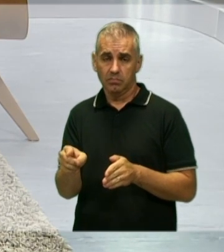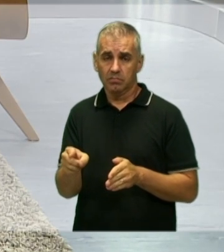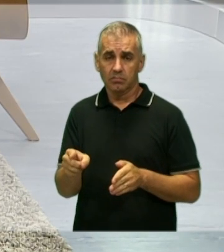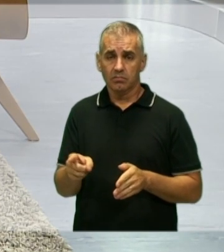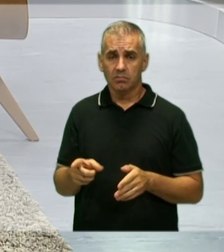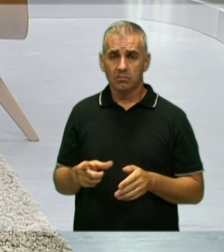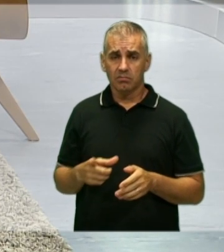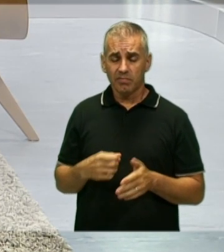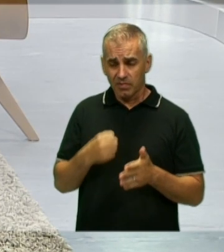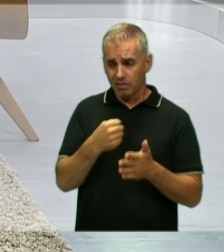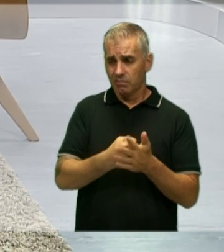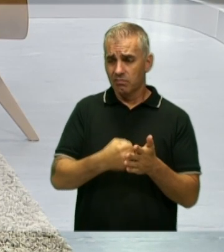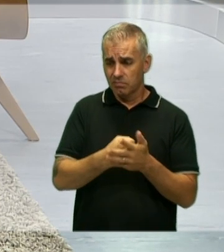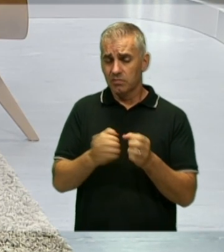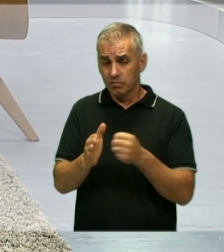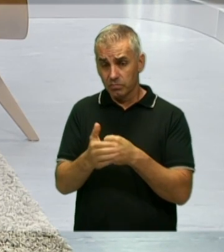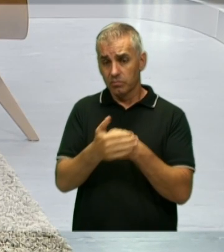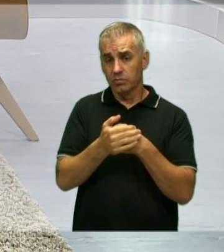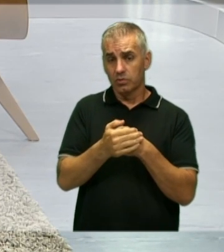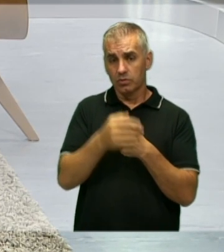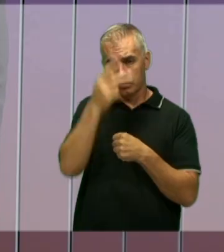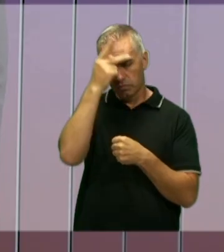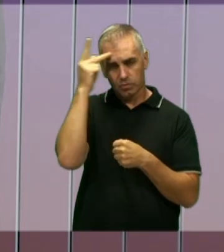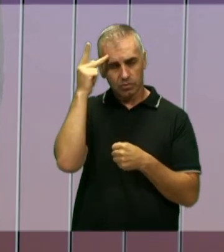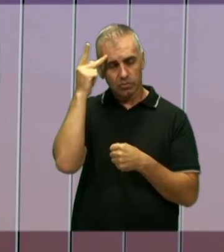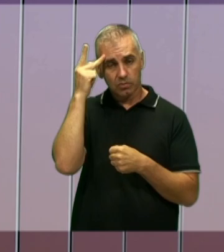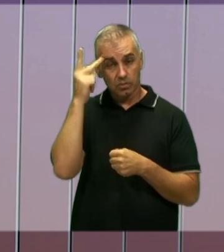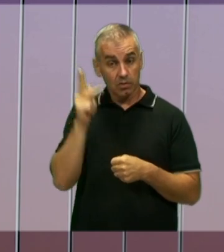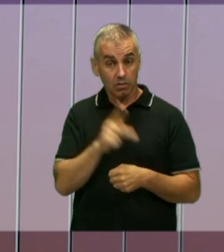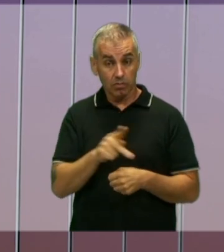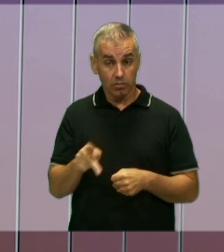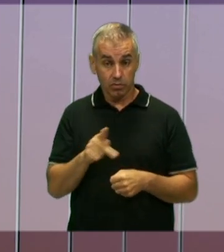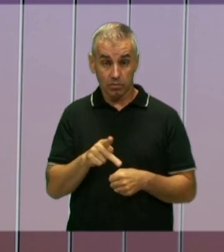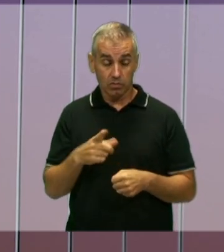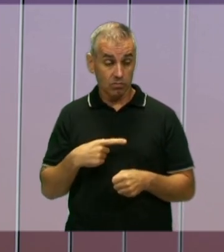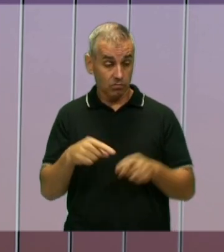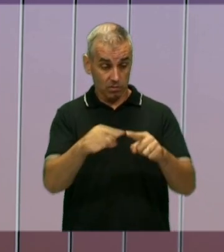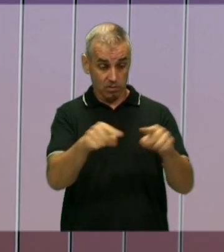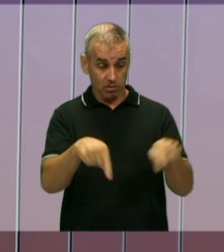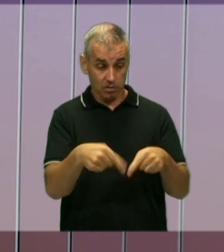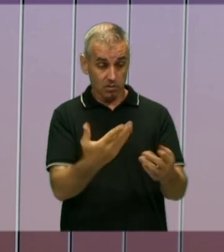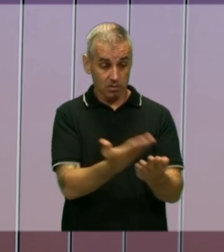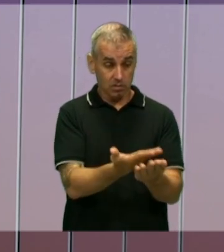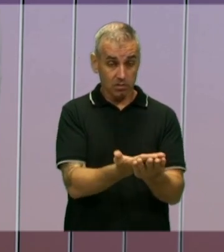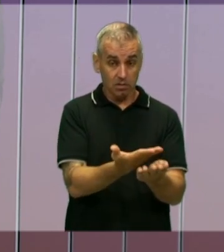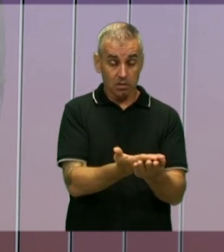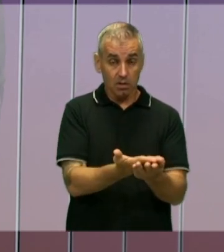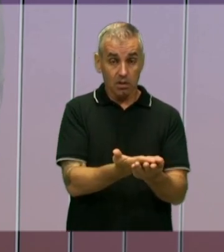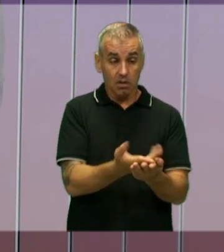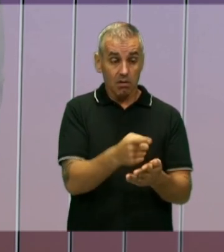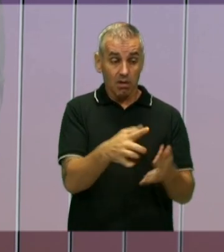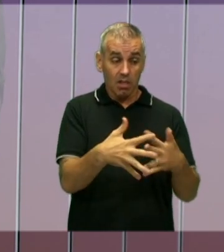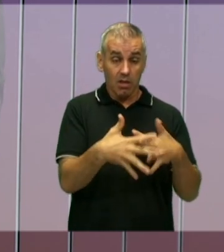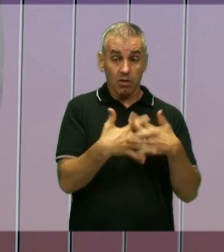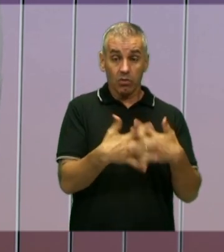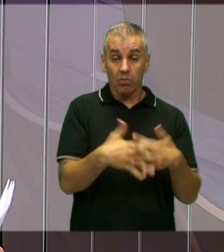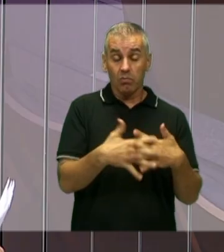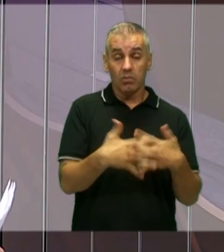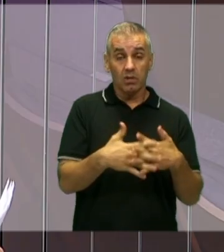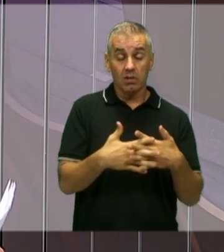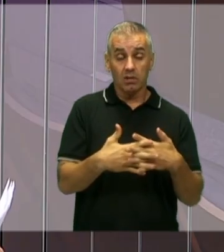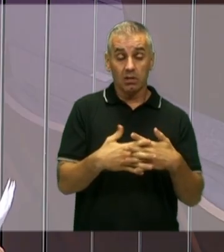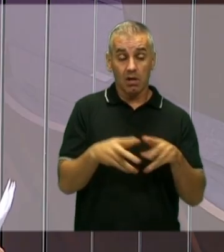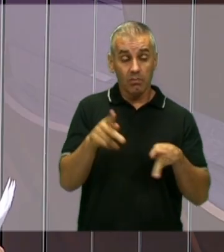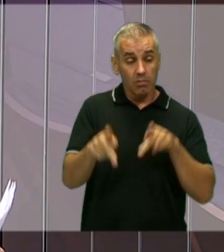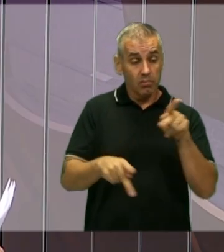sou obrigado a proteger esse pessoal. Por quê? Porque se o professor não estiver na sala de aula, ele complica a vida de uma população